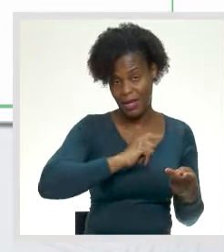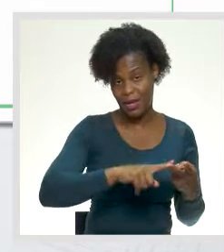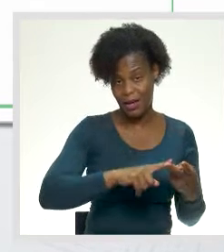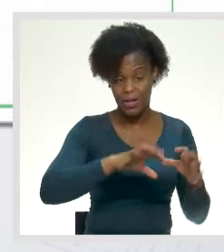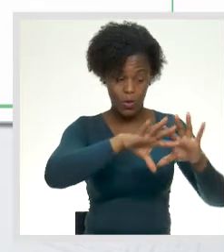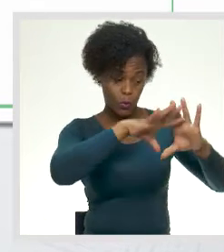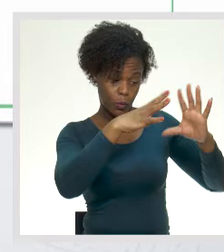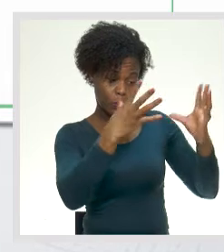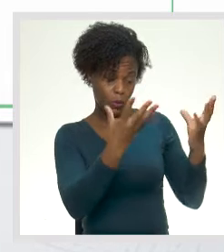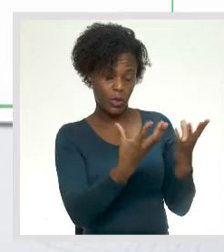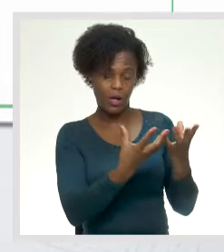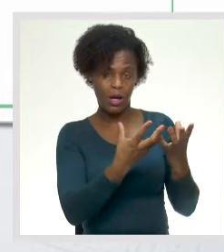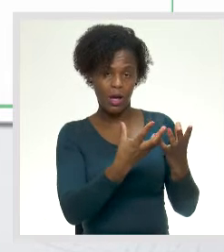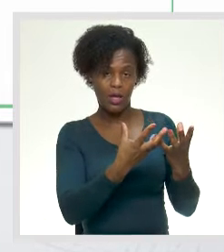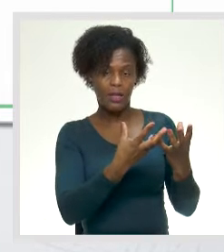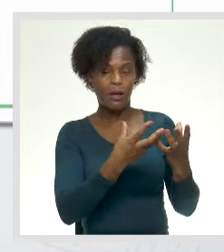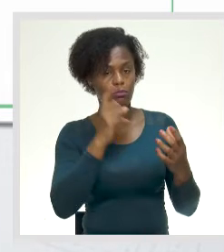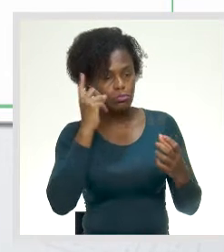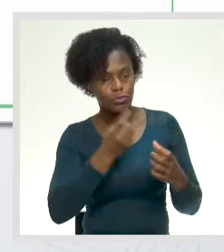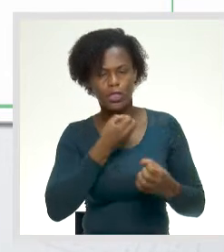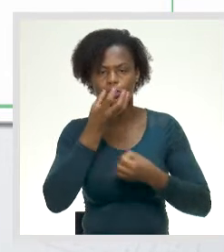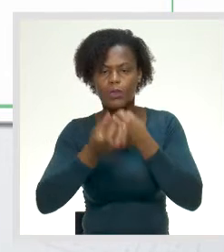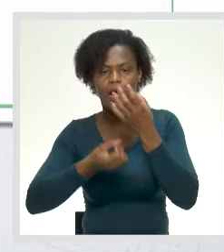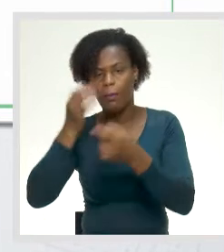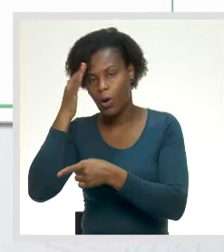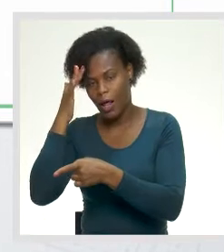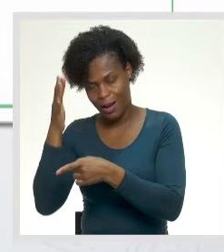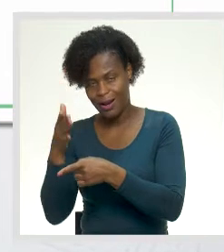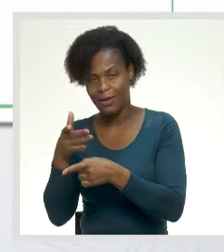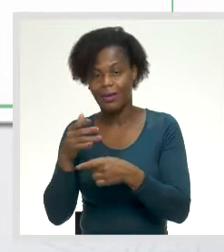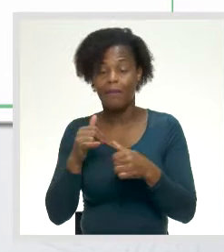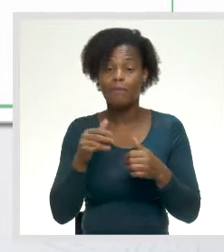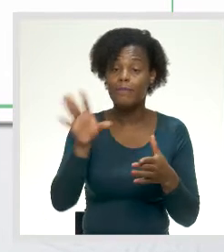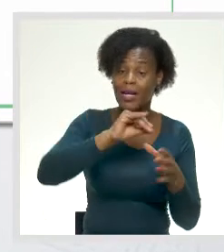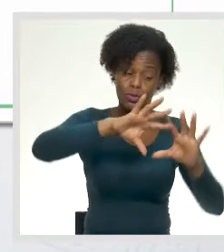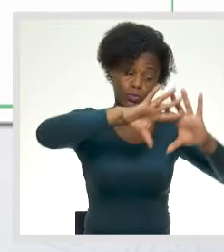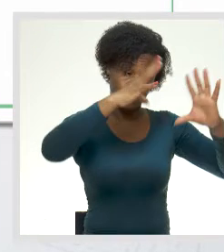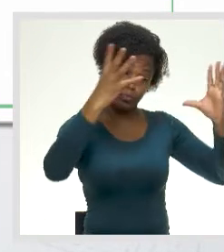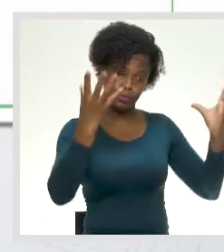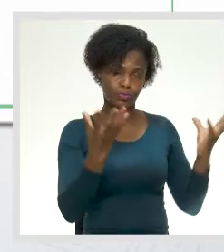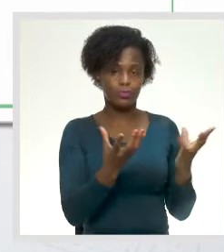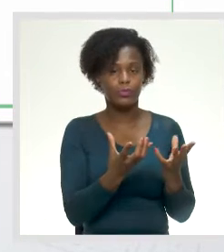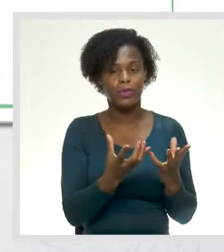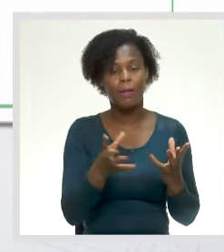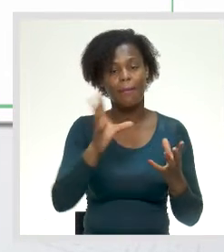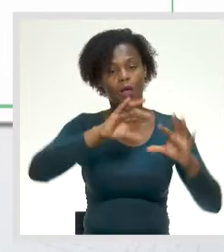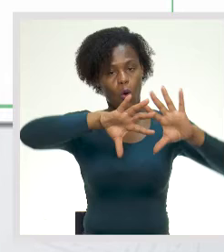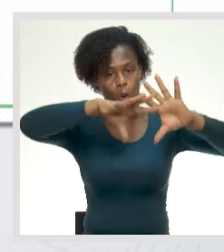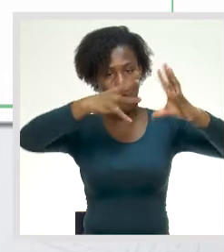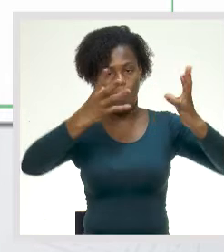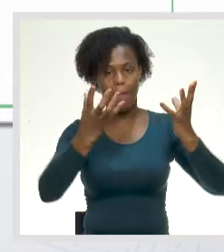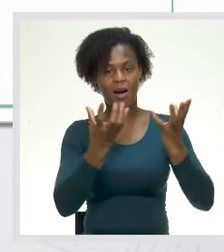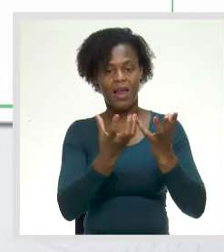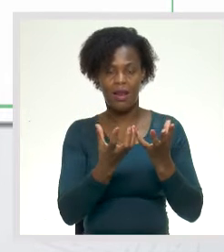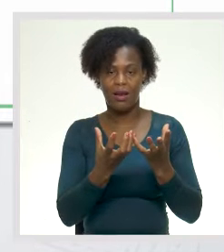é abrangente, procura justificar a moral. É mais abrangente, é mais global